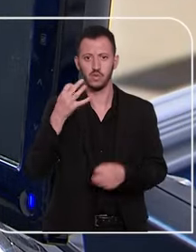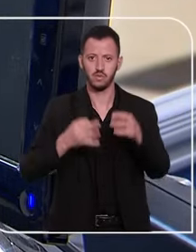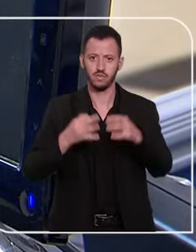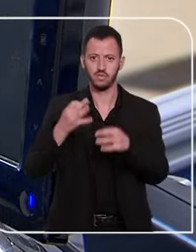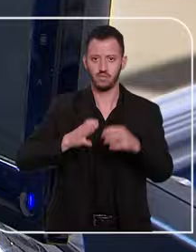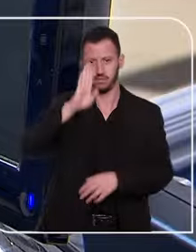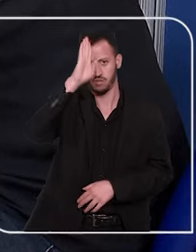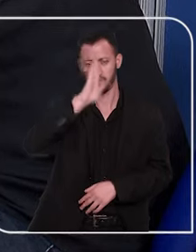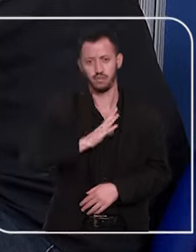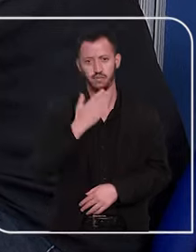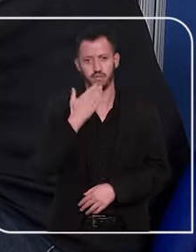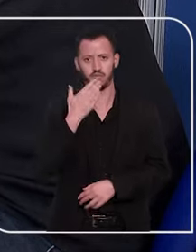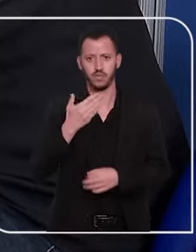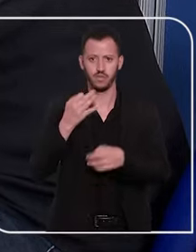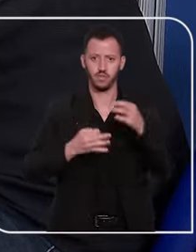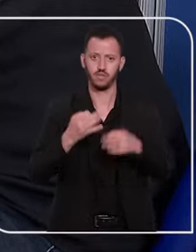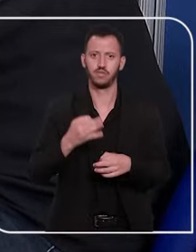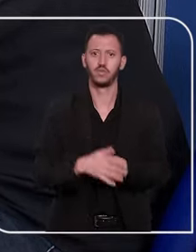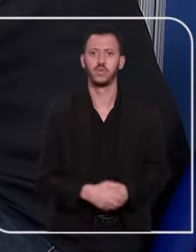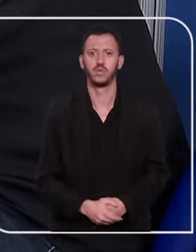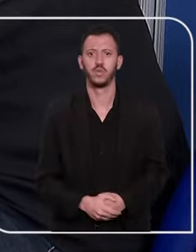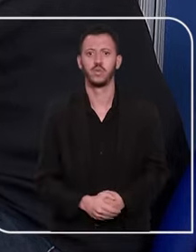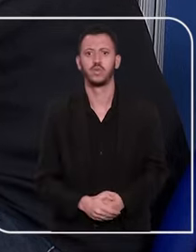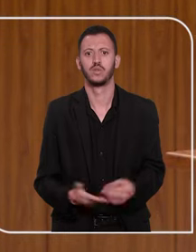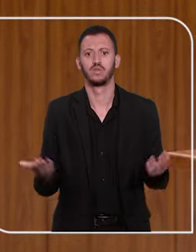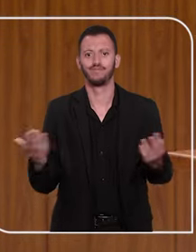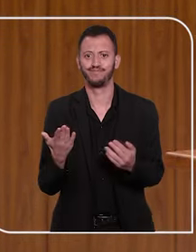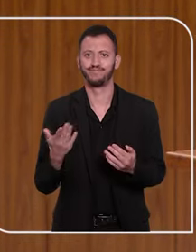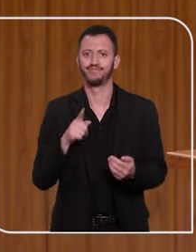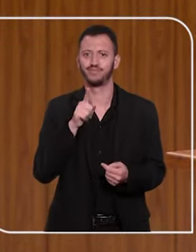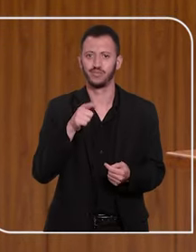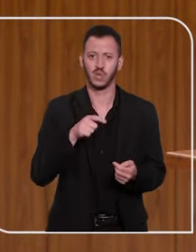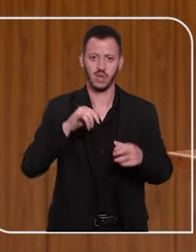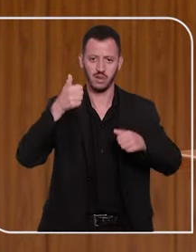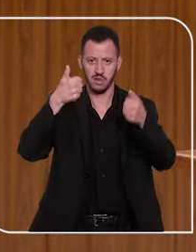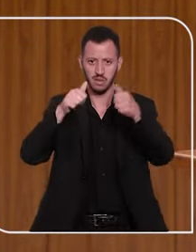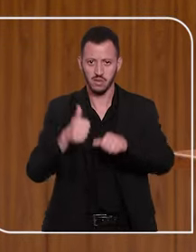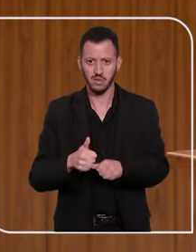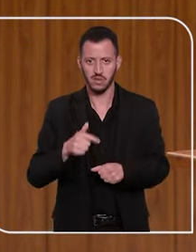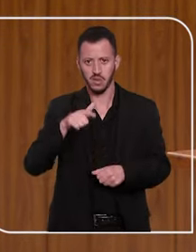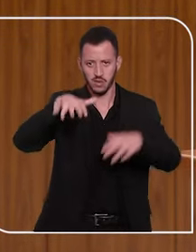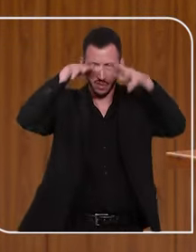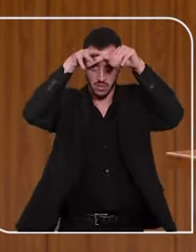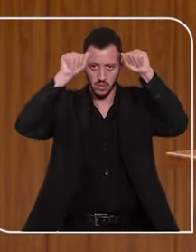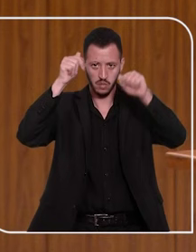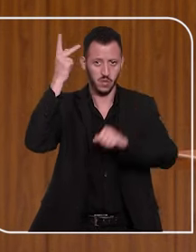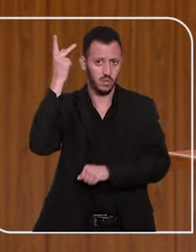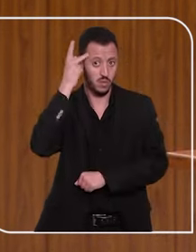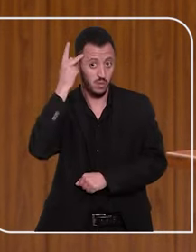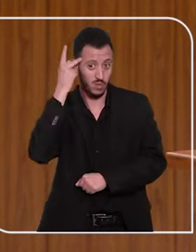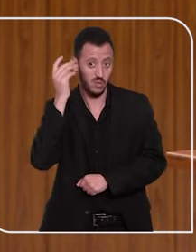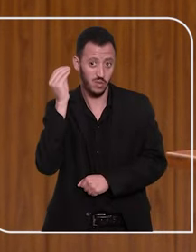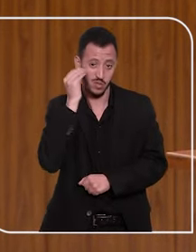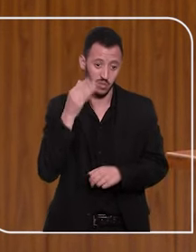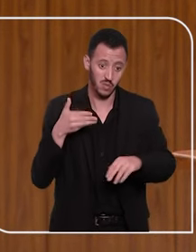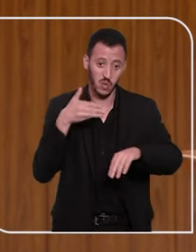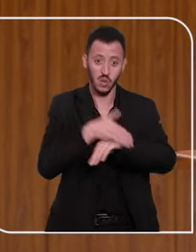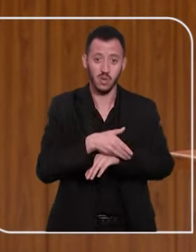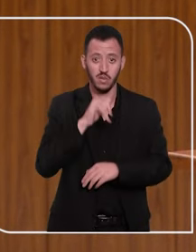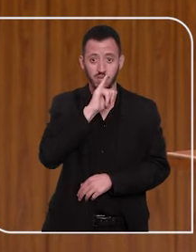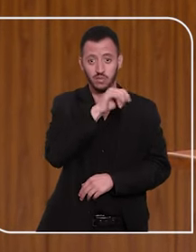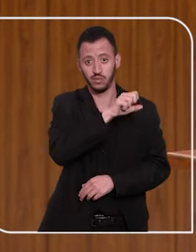da justiça gratuita tem pedido julgado improcedente no caso analizado o Tribunal de Justiça de São Paulo